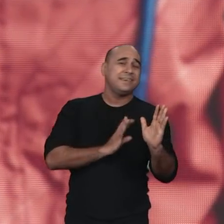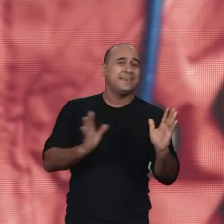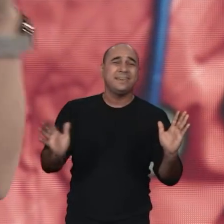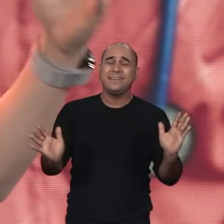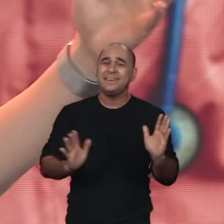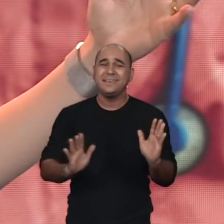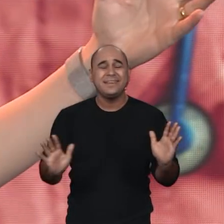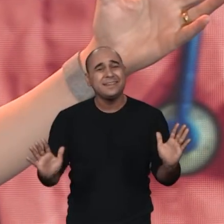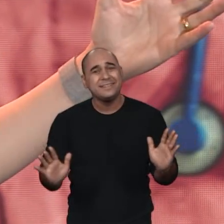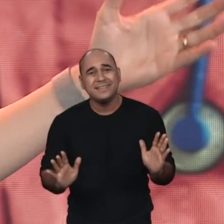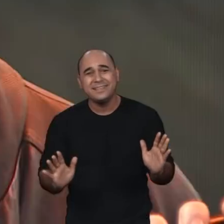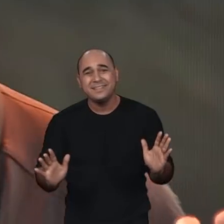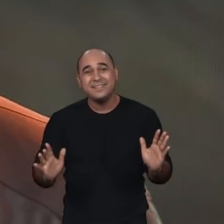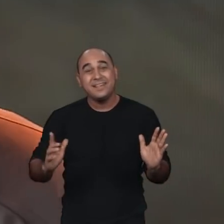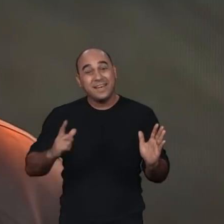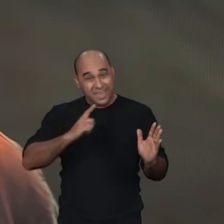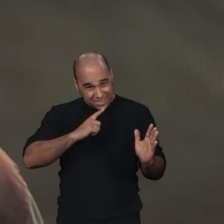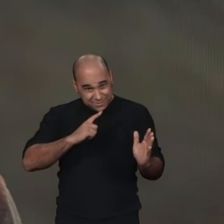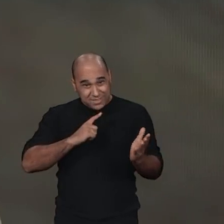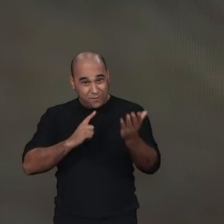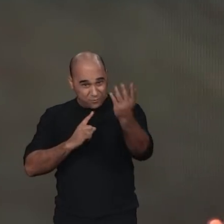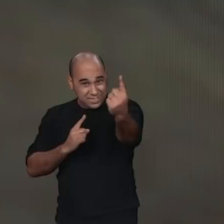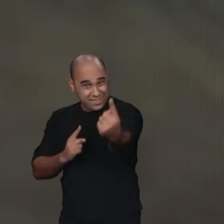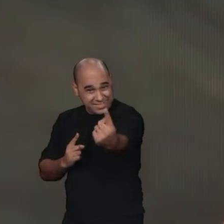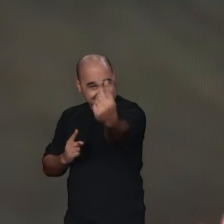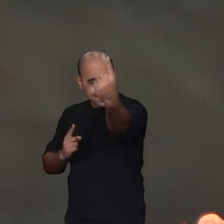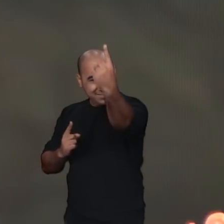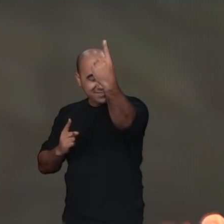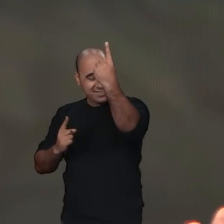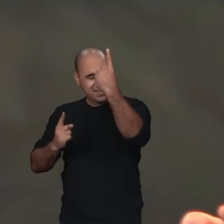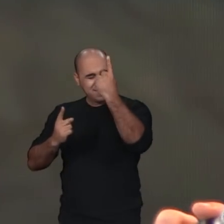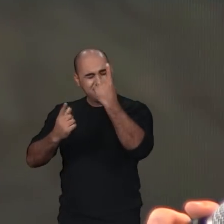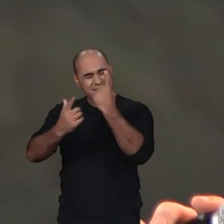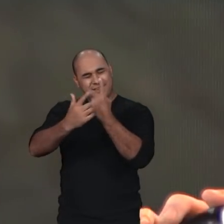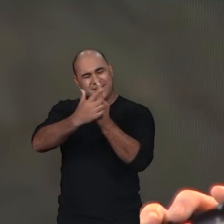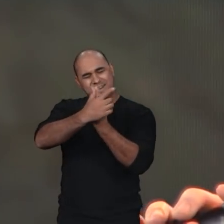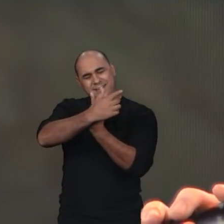temas, o tenho em meus